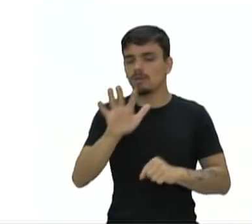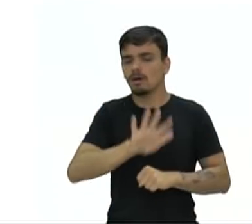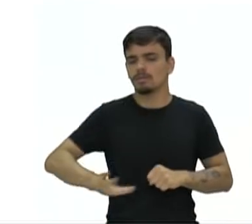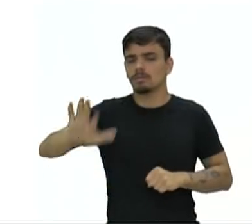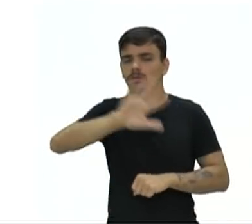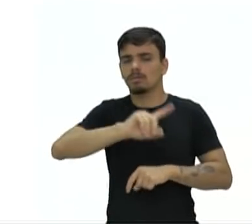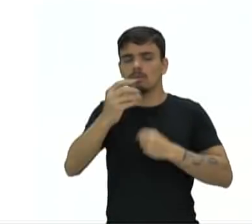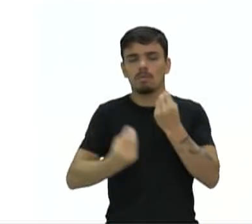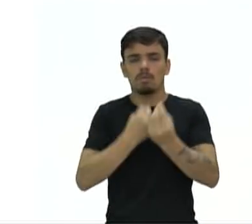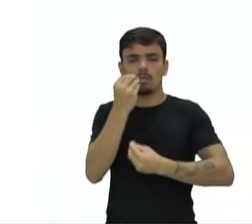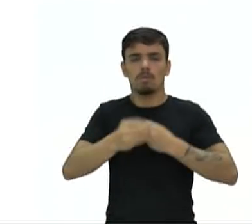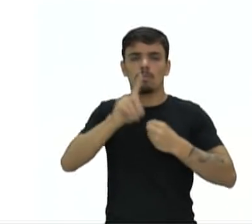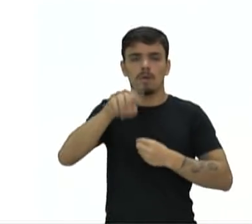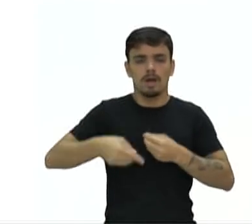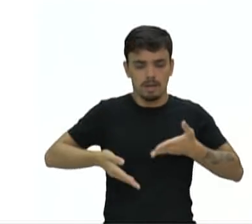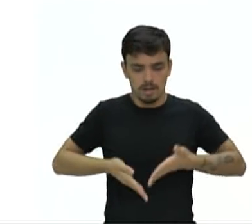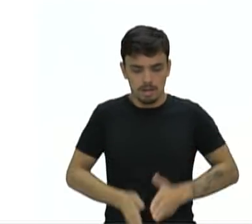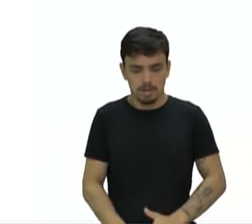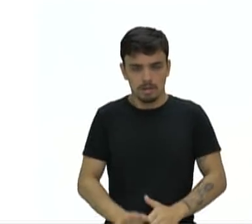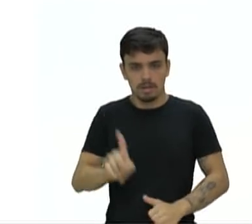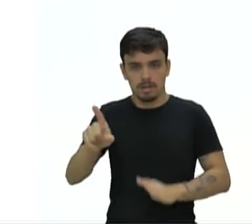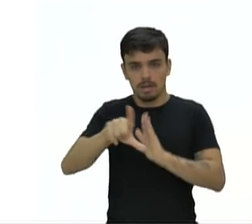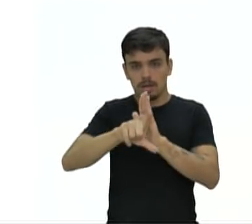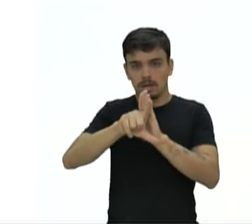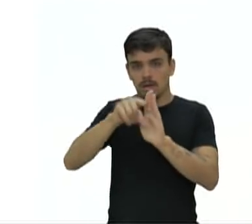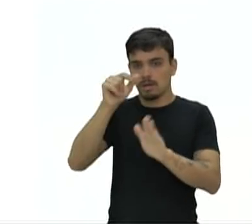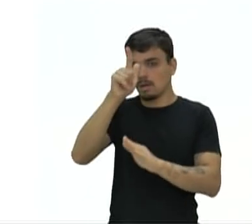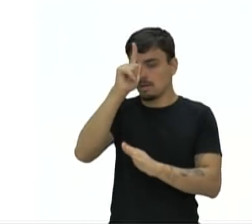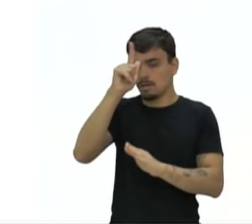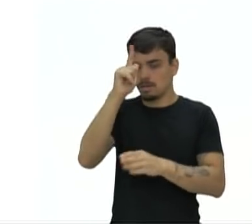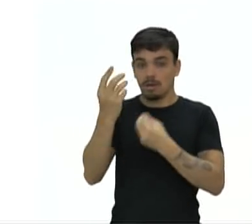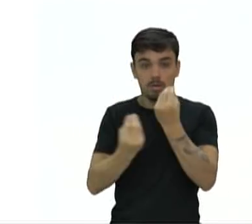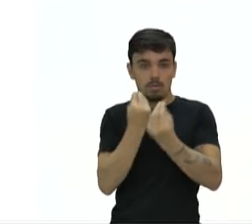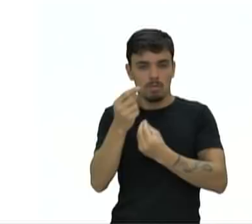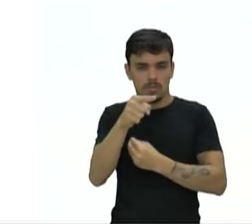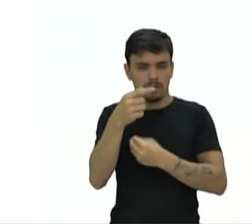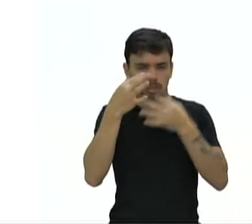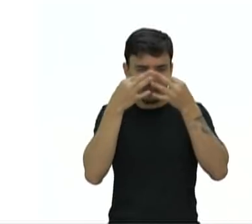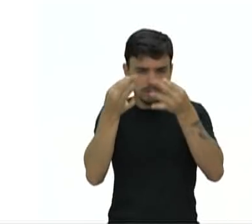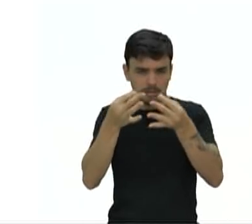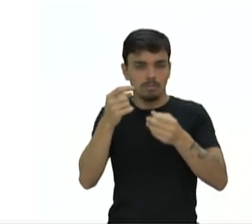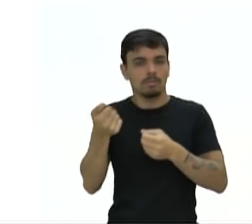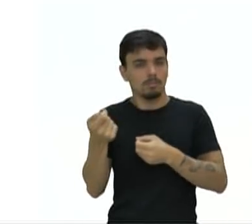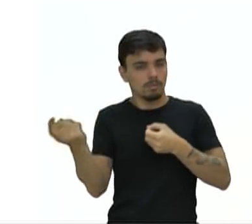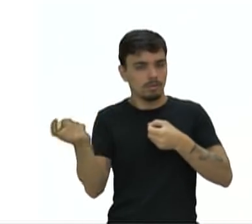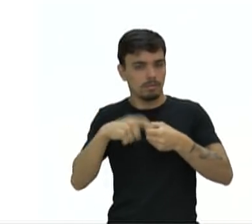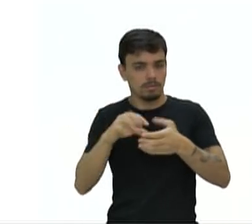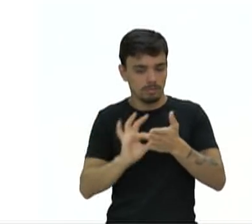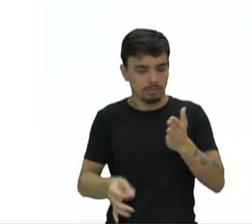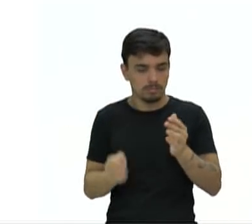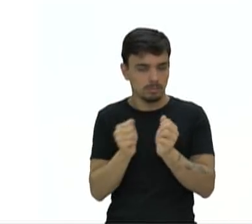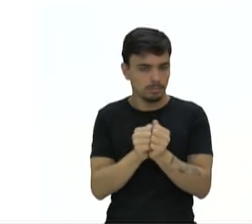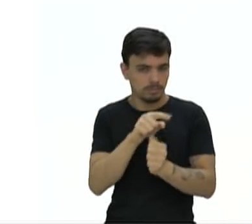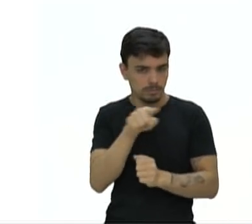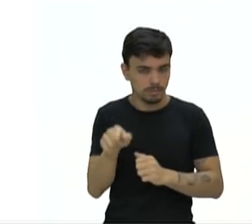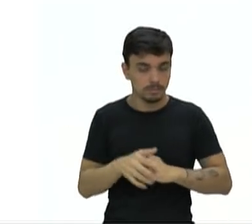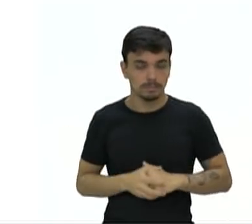era tratado o recém-nascido na Grécia Antiga? Vamos ver quem ficou bem atento aí. Daqui a pouquinho nós voltamos, corrigimos juntos.